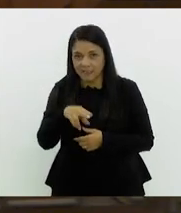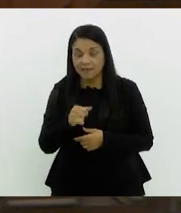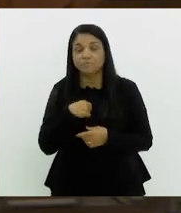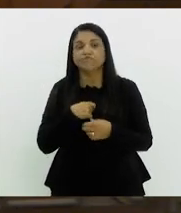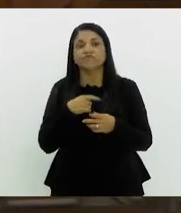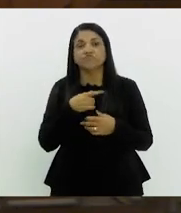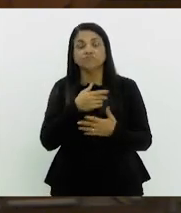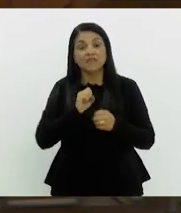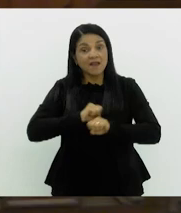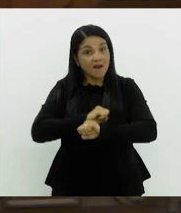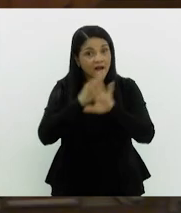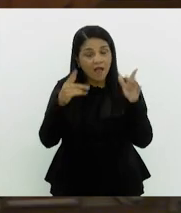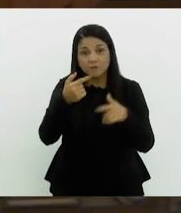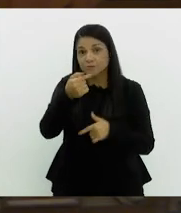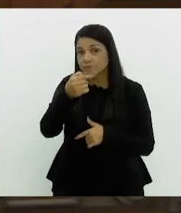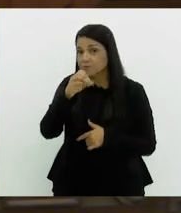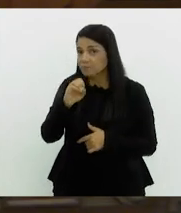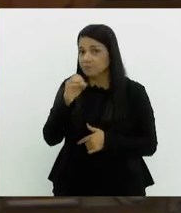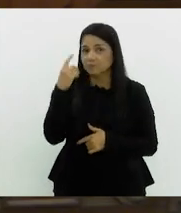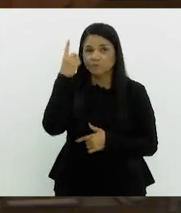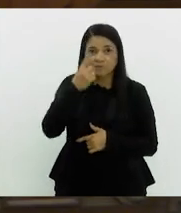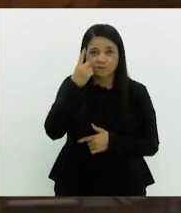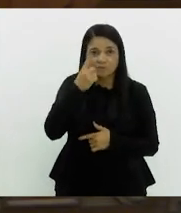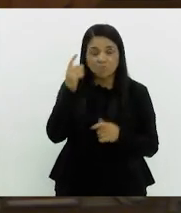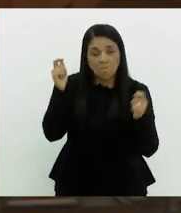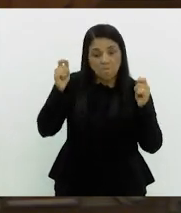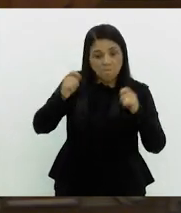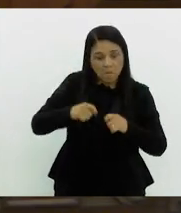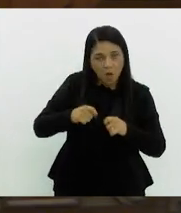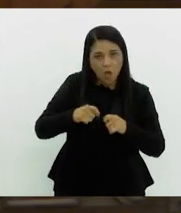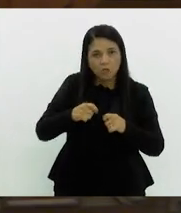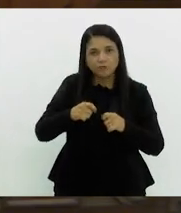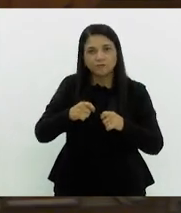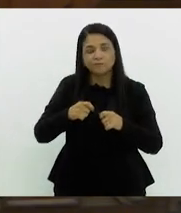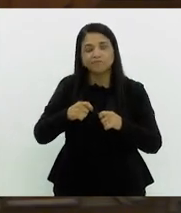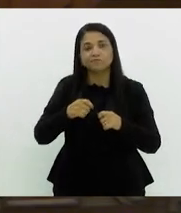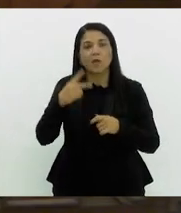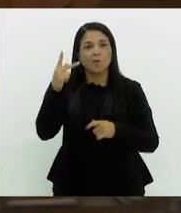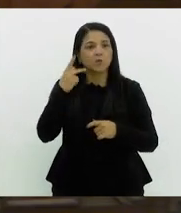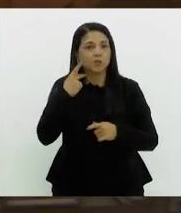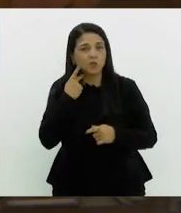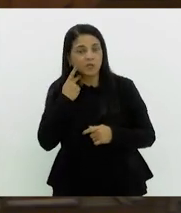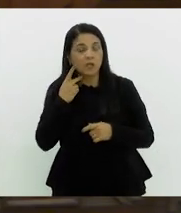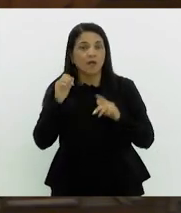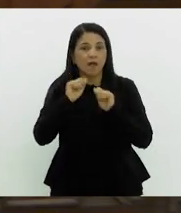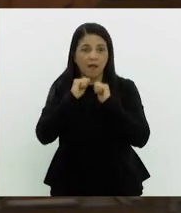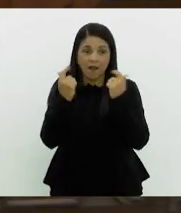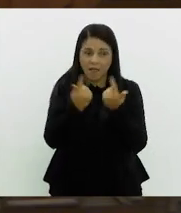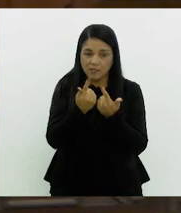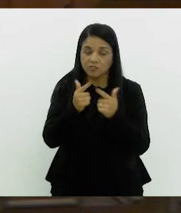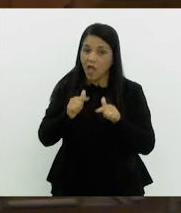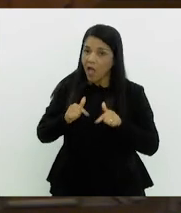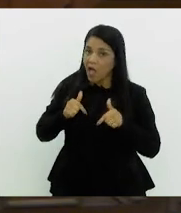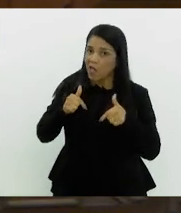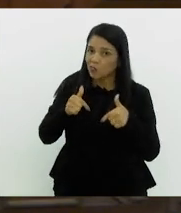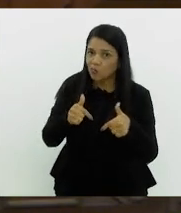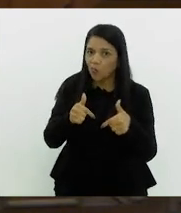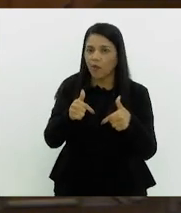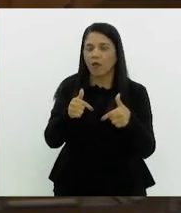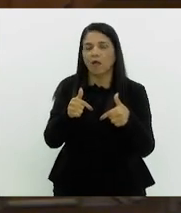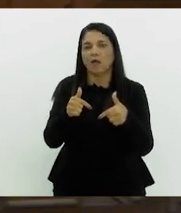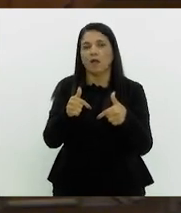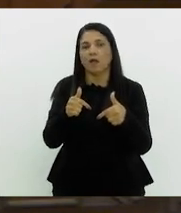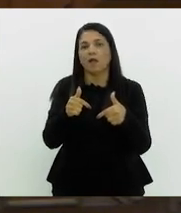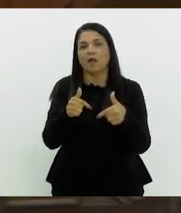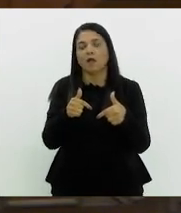deputados em quais hipóteses a Procuradoria da Alerj poderá ou deverá atuar quando algum caso como